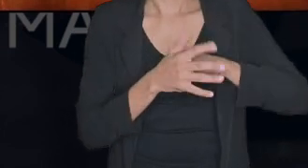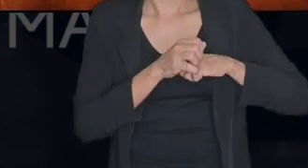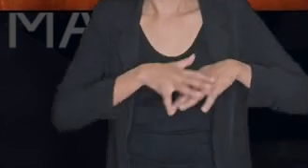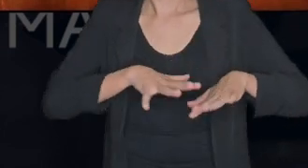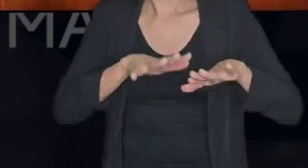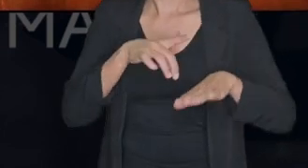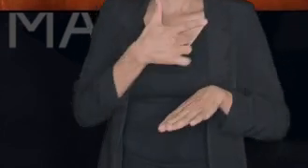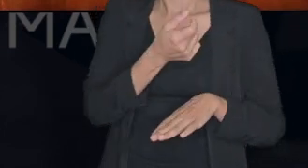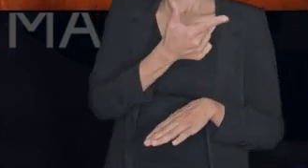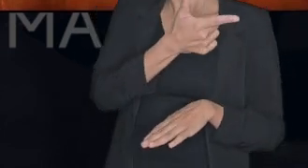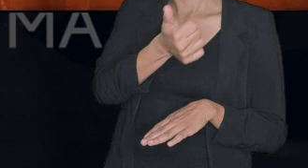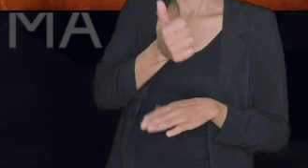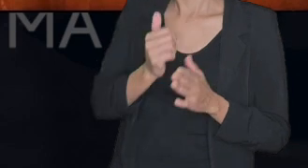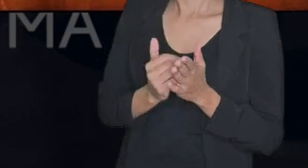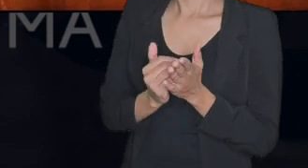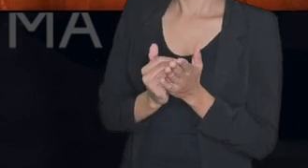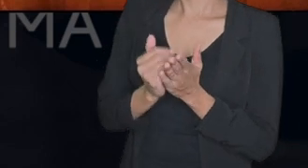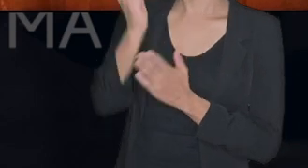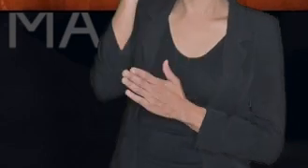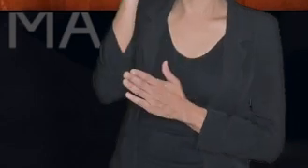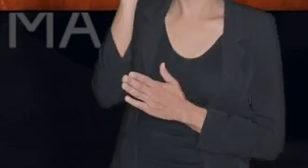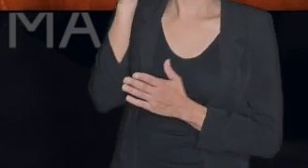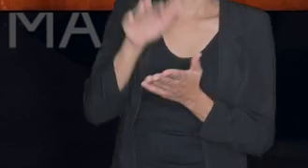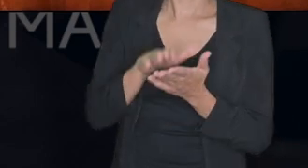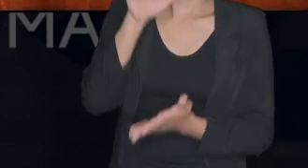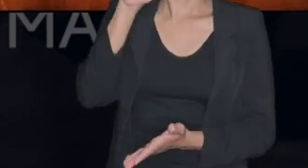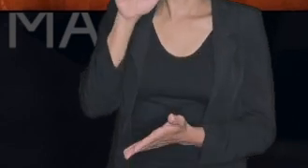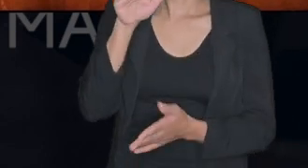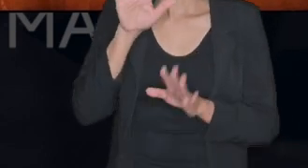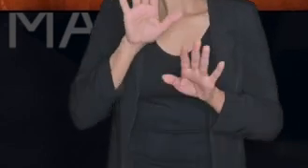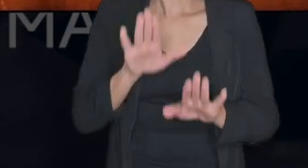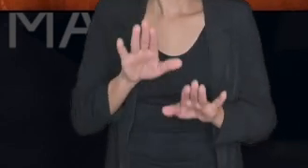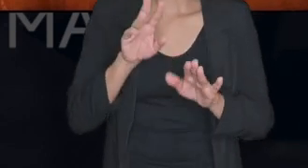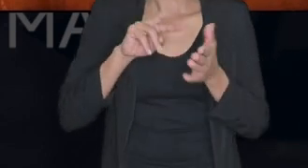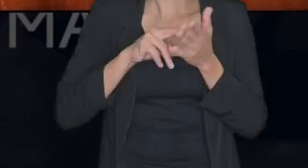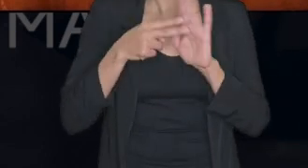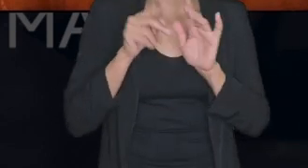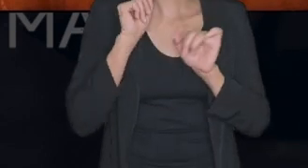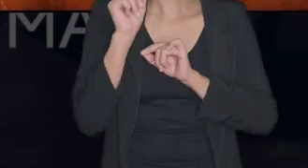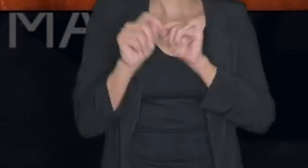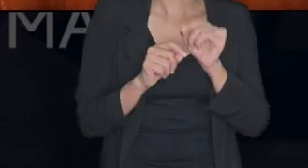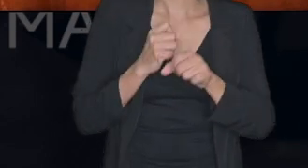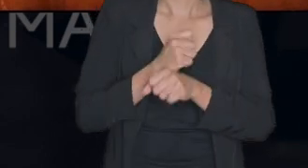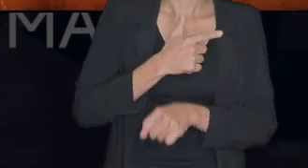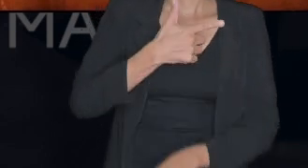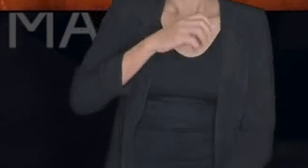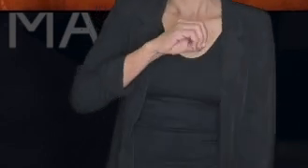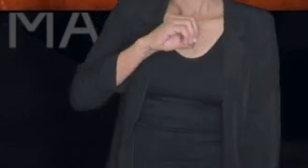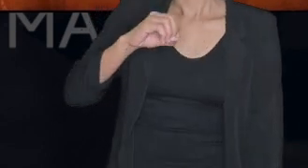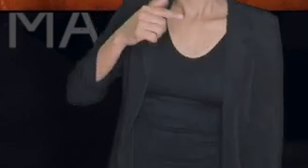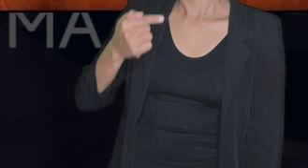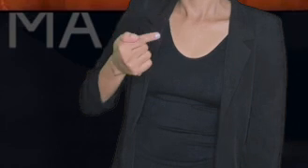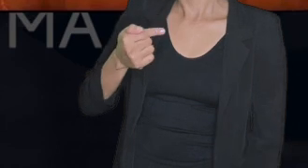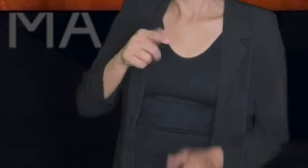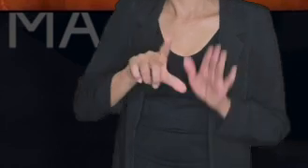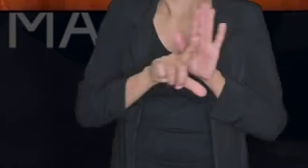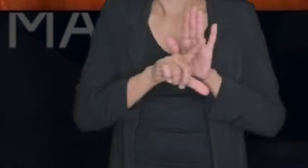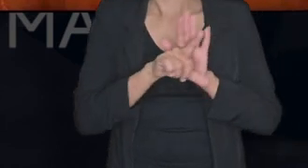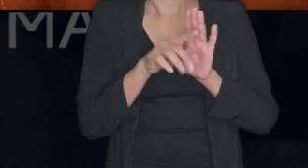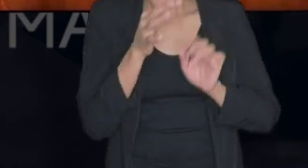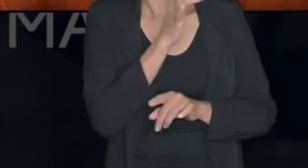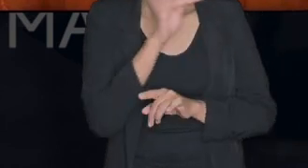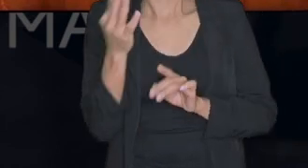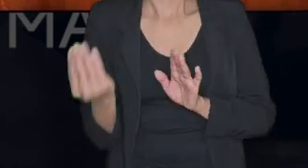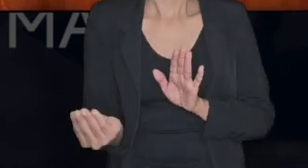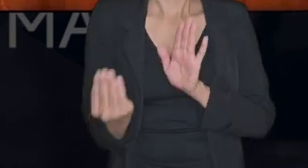inventários extrajudiciais. Mas isso quer dizer o quê? Que em 2007 veio o legislador federal e plantou no Código de Processo Civil